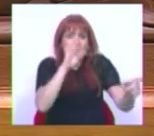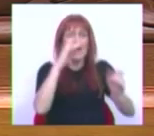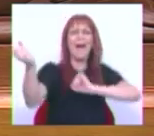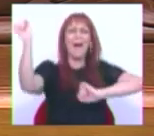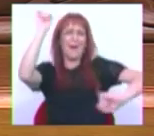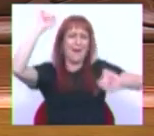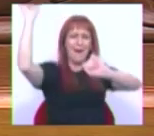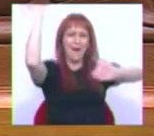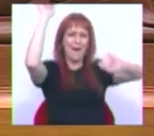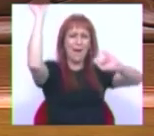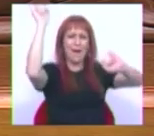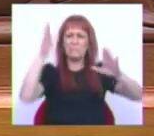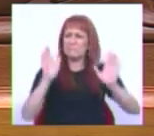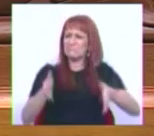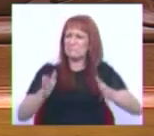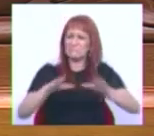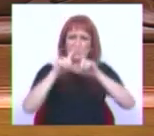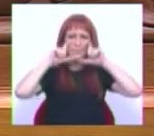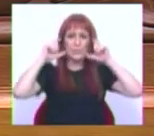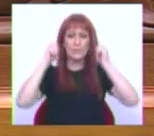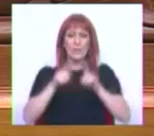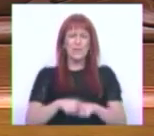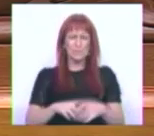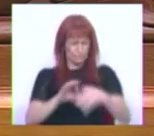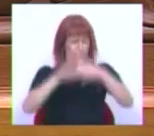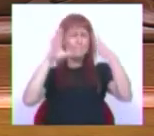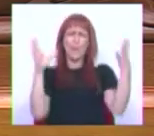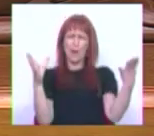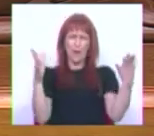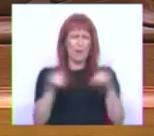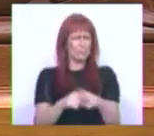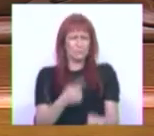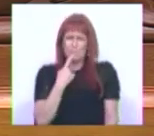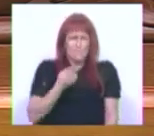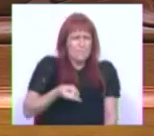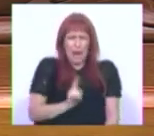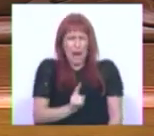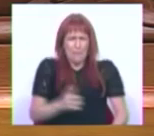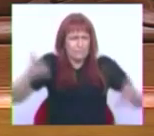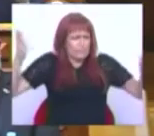discoteca, não ter de usar. É uma incoerência que não se entende.